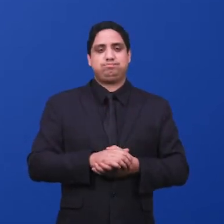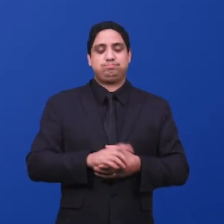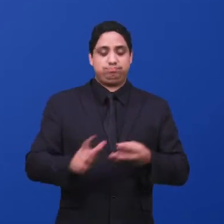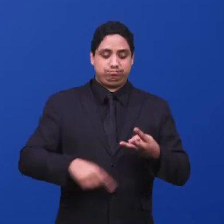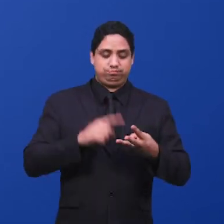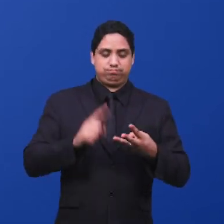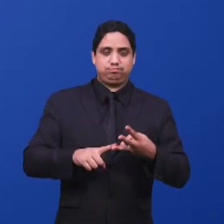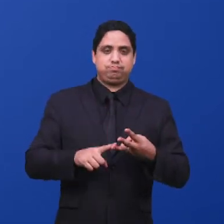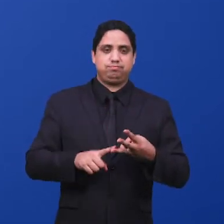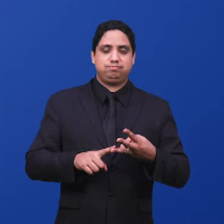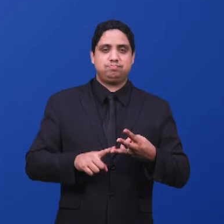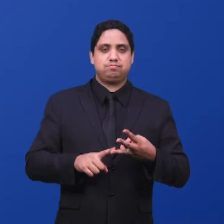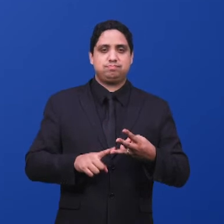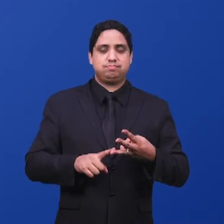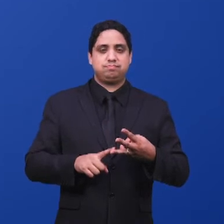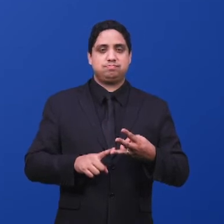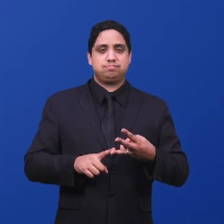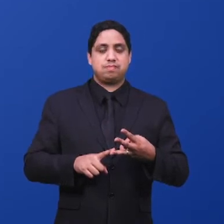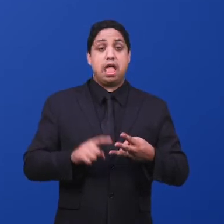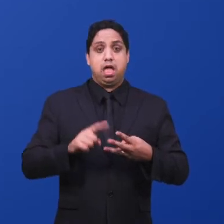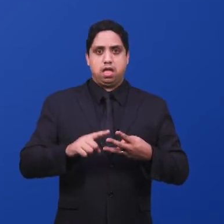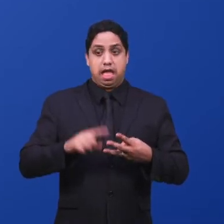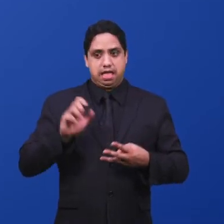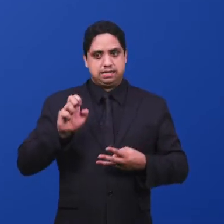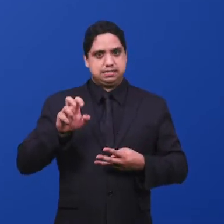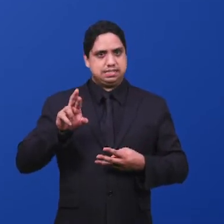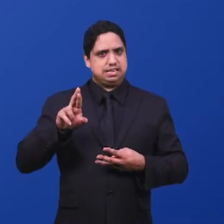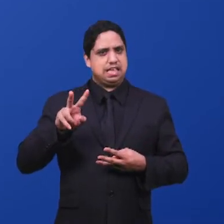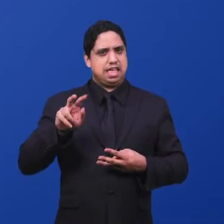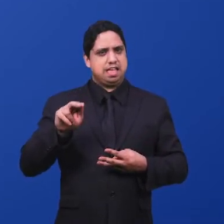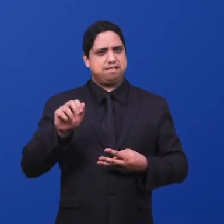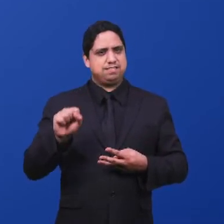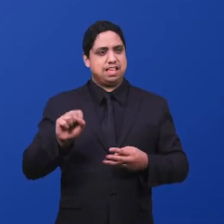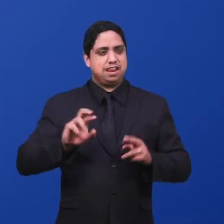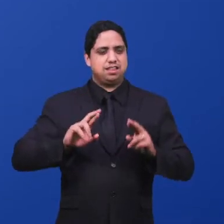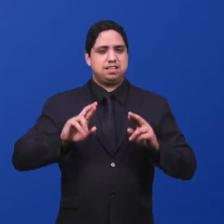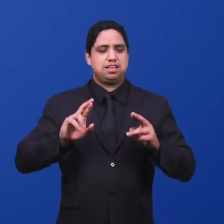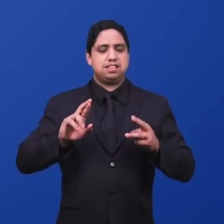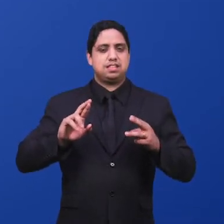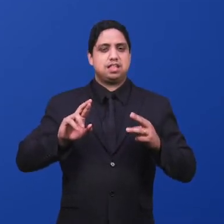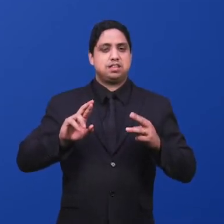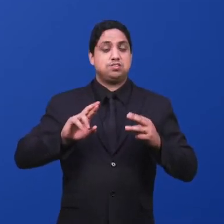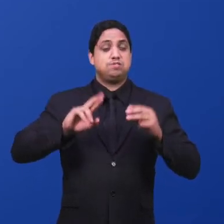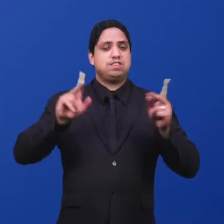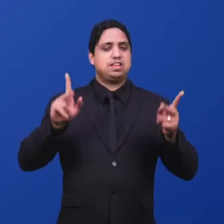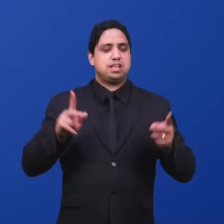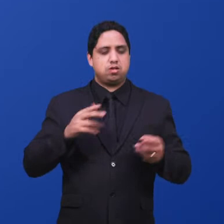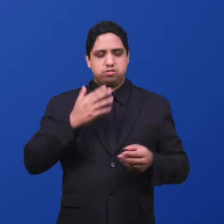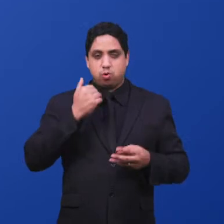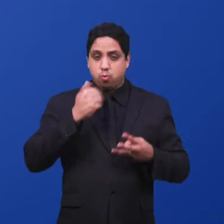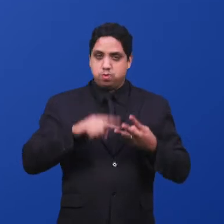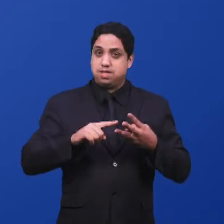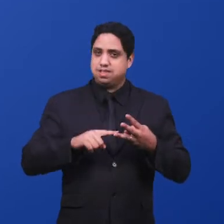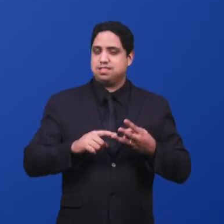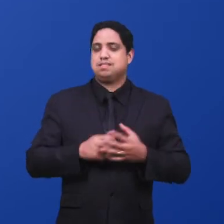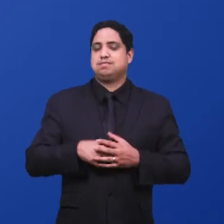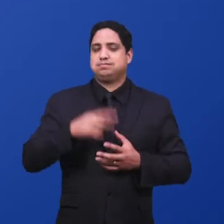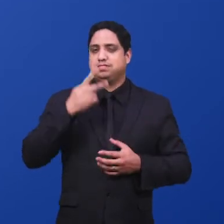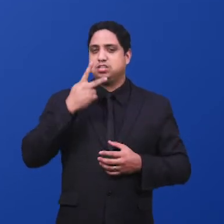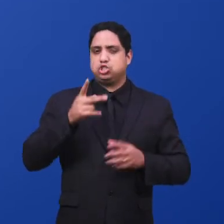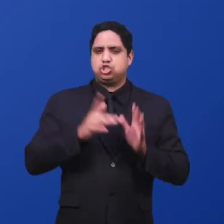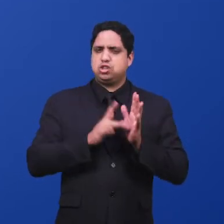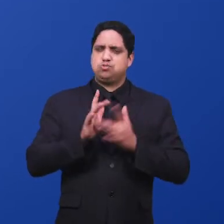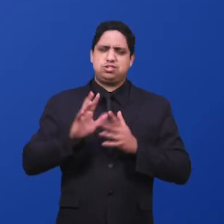E ervas aromáticas, que era o diferencial da comida. E dizer que Jesus é o nosso